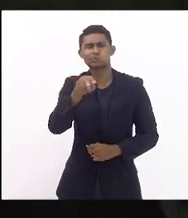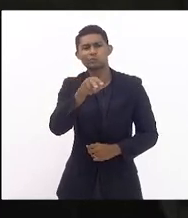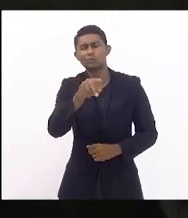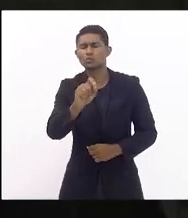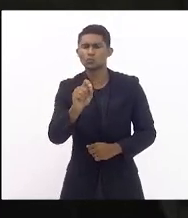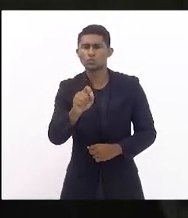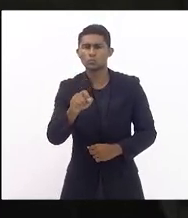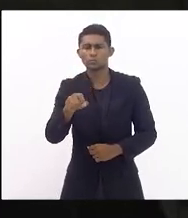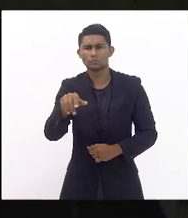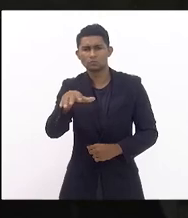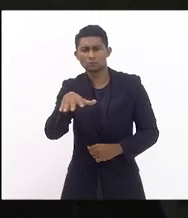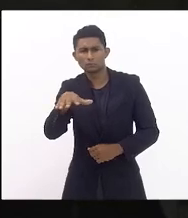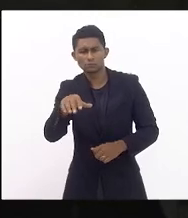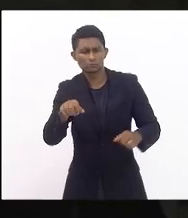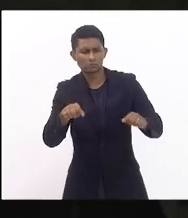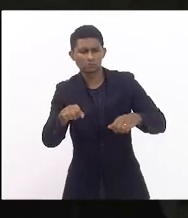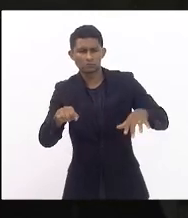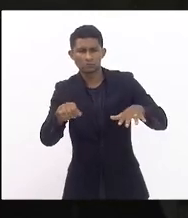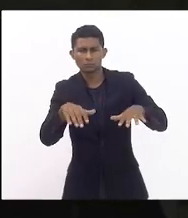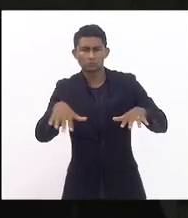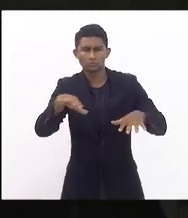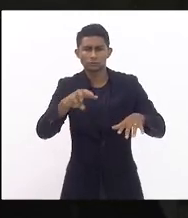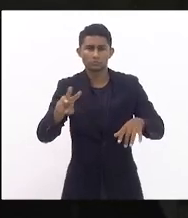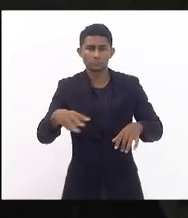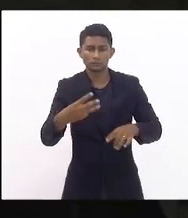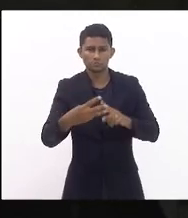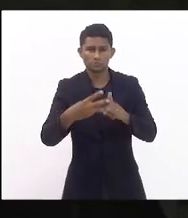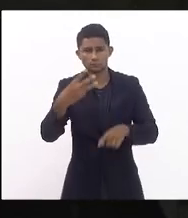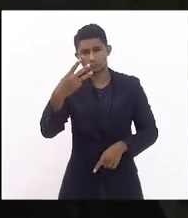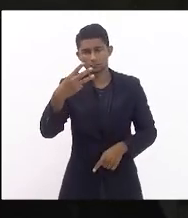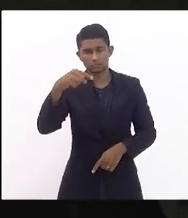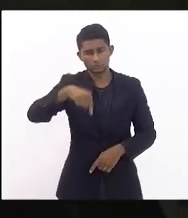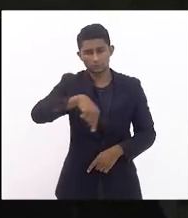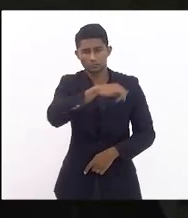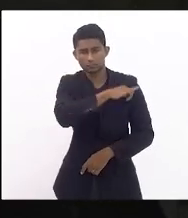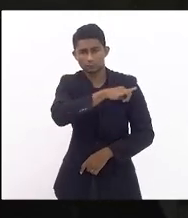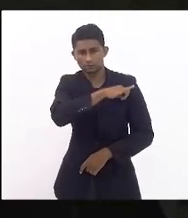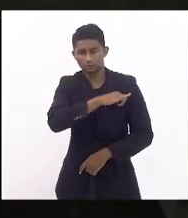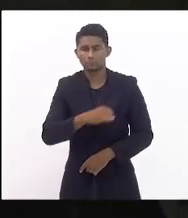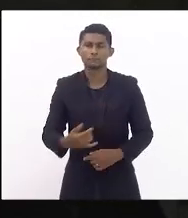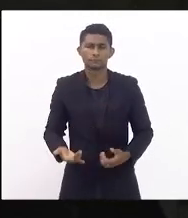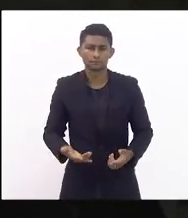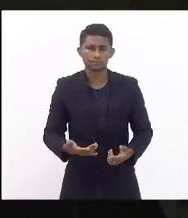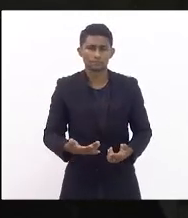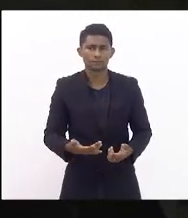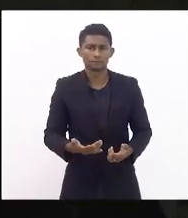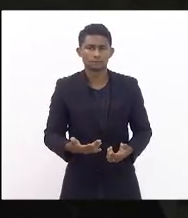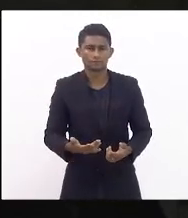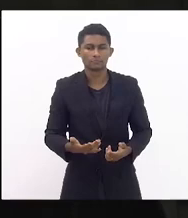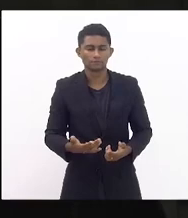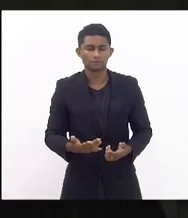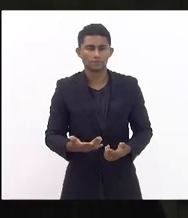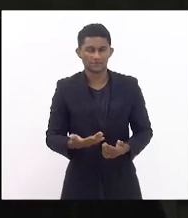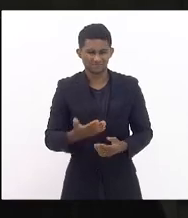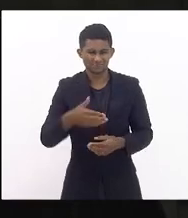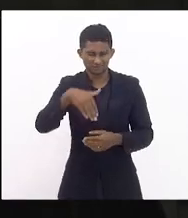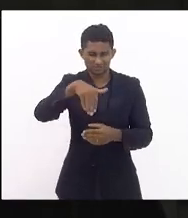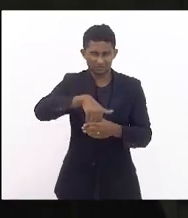distintos aqui no estado do Rio de Janeiro, nas eleições